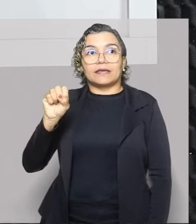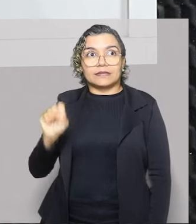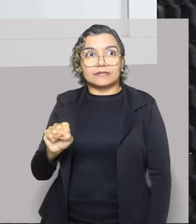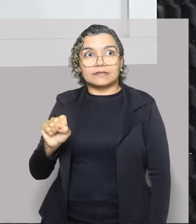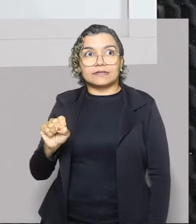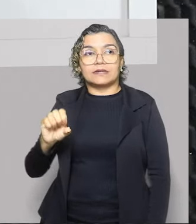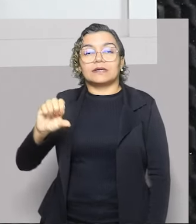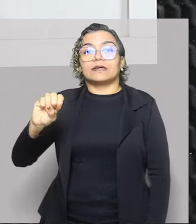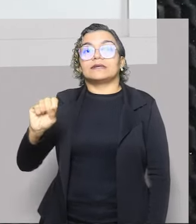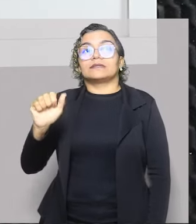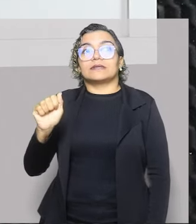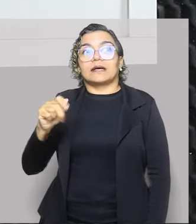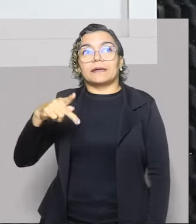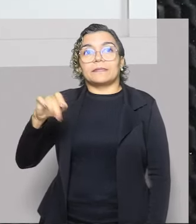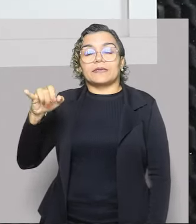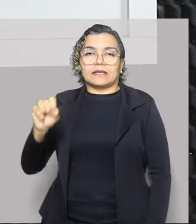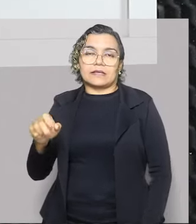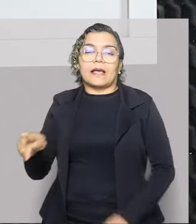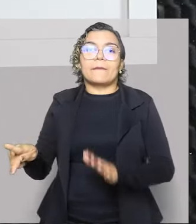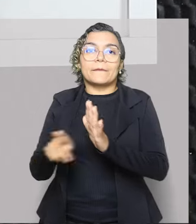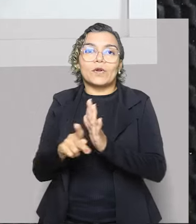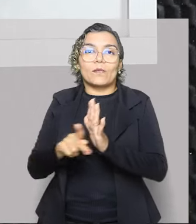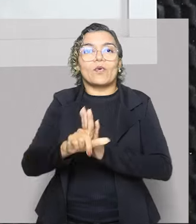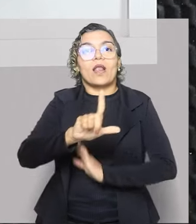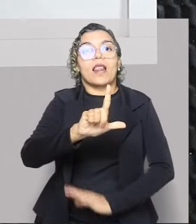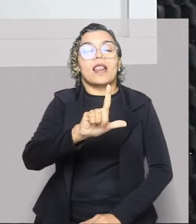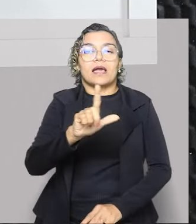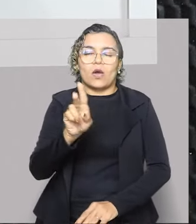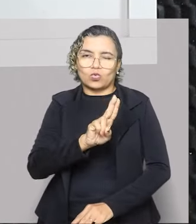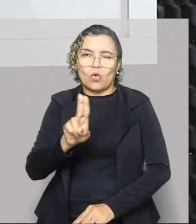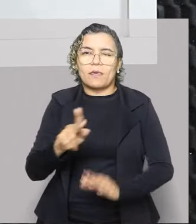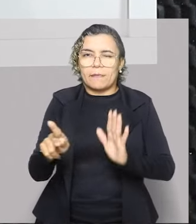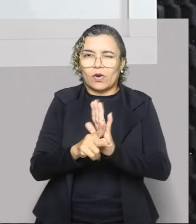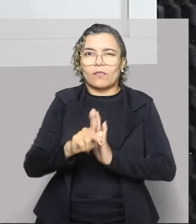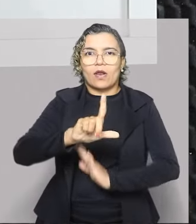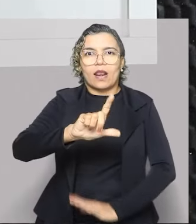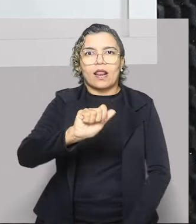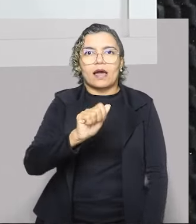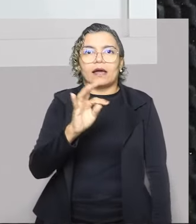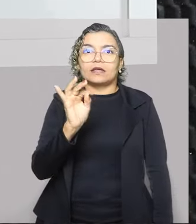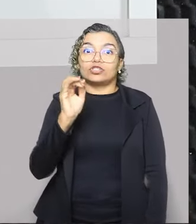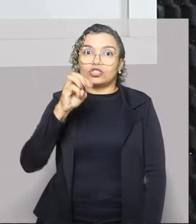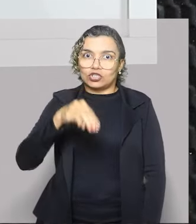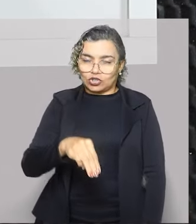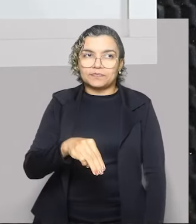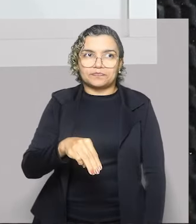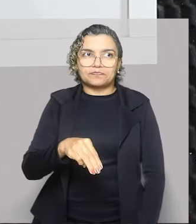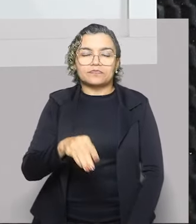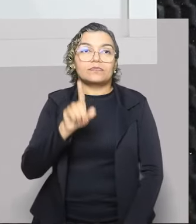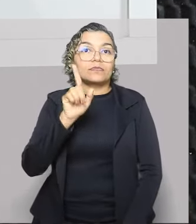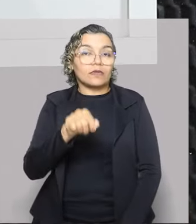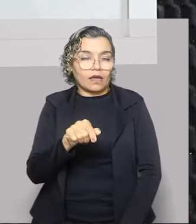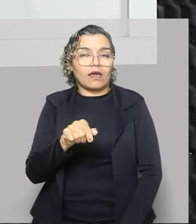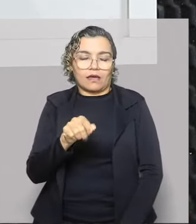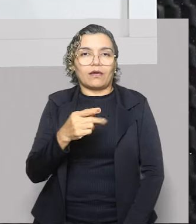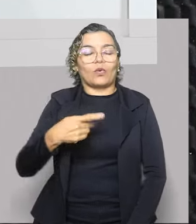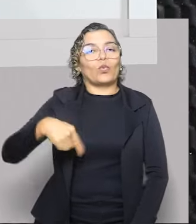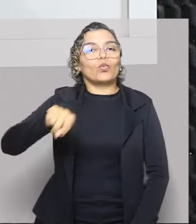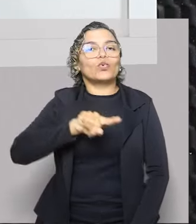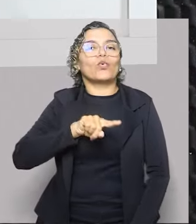tá esse nome ele tá em latim tá bom Por isso que eu sublinhei aqui também pra gente Esse é o nosso nome